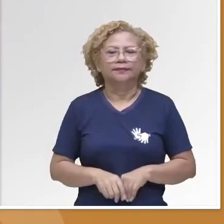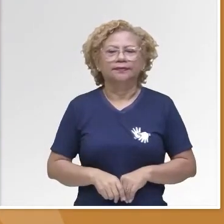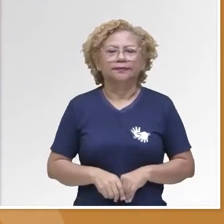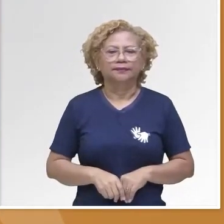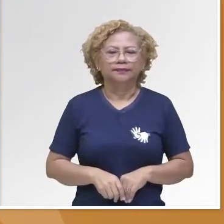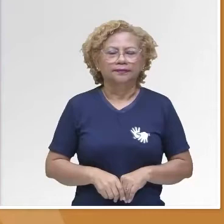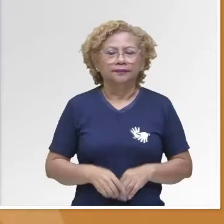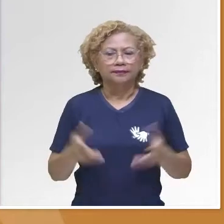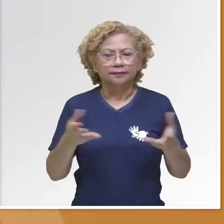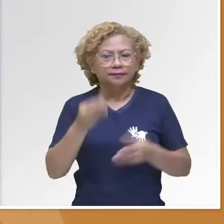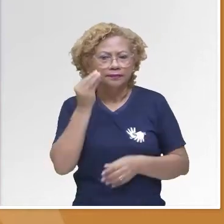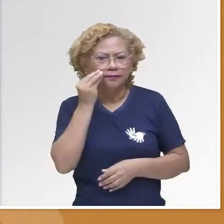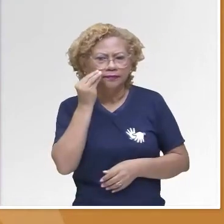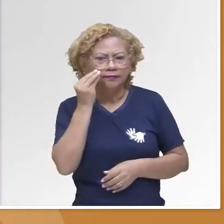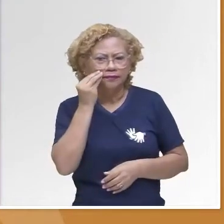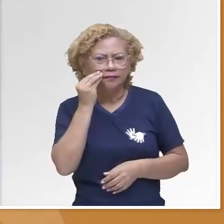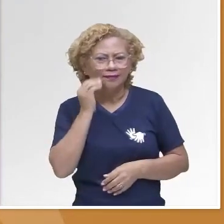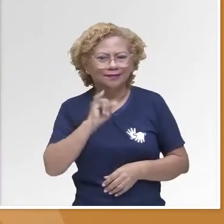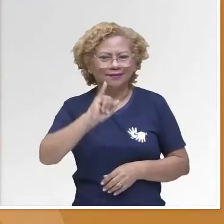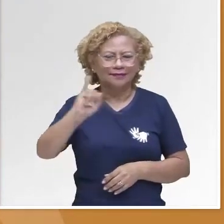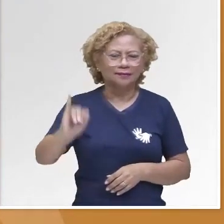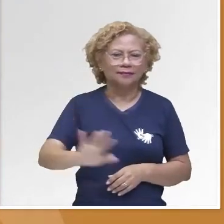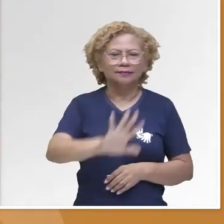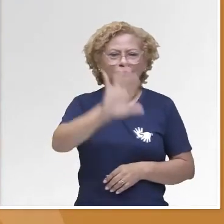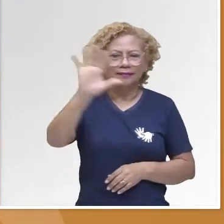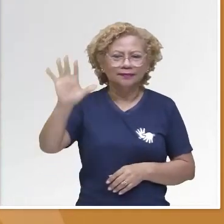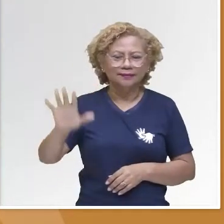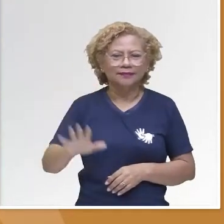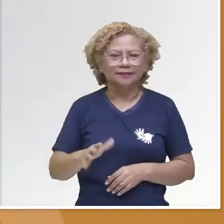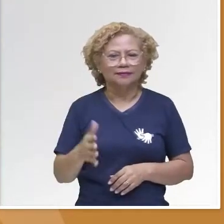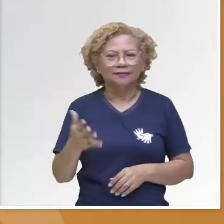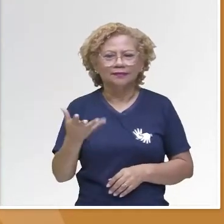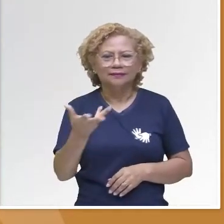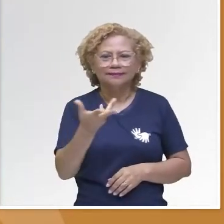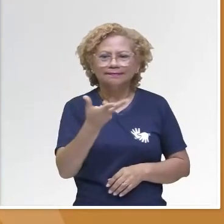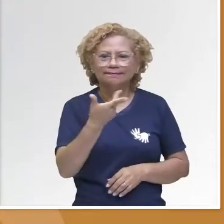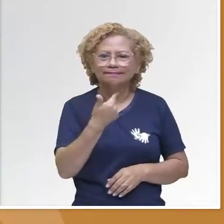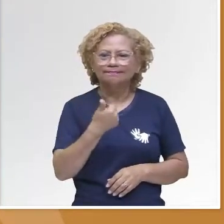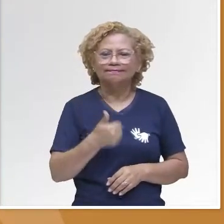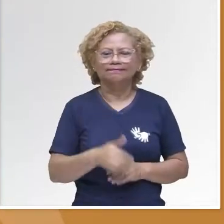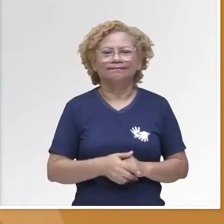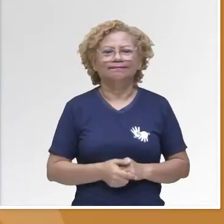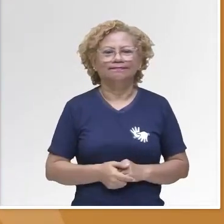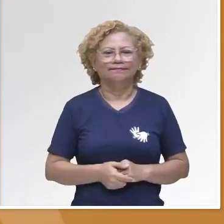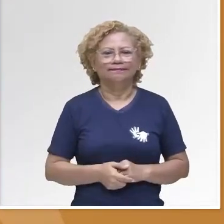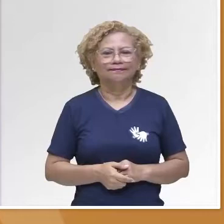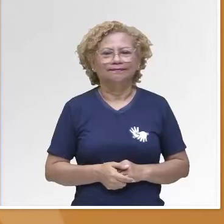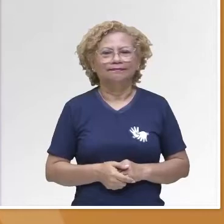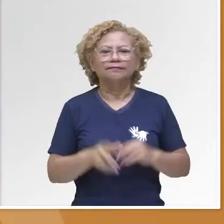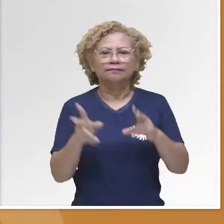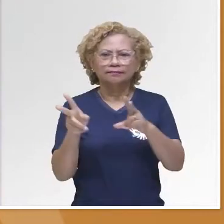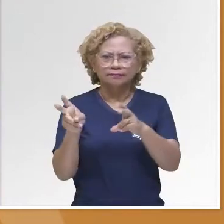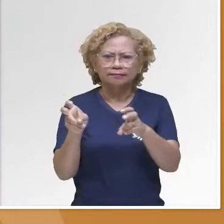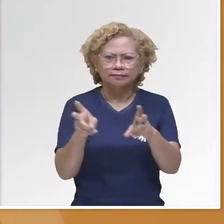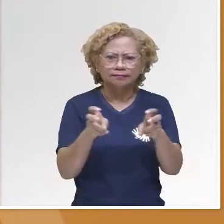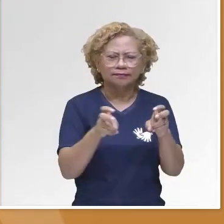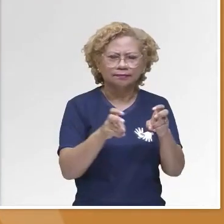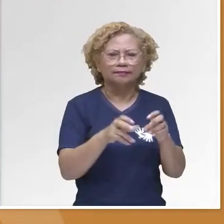vendo aqui diversas imagens do território japonês, né? Aparentemente, a gente observa